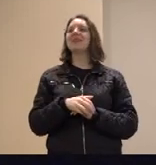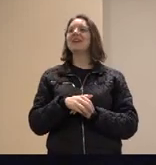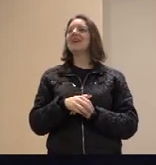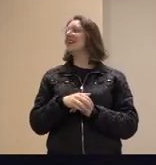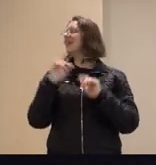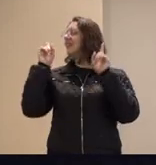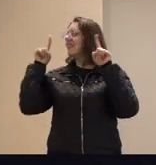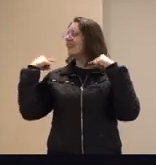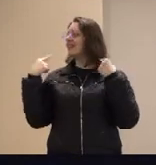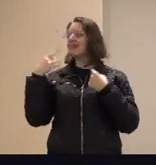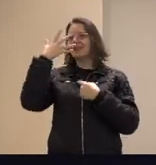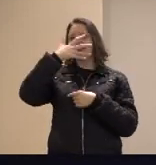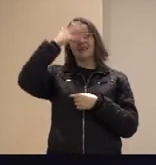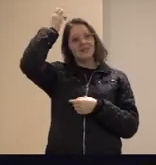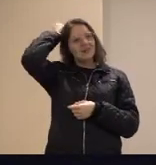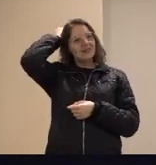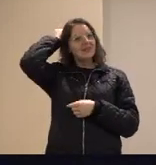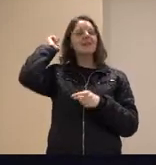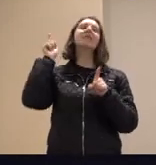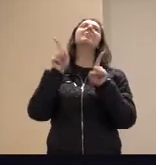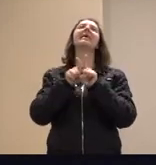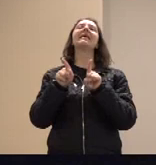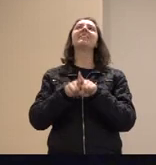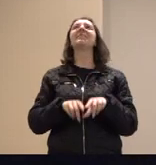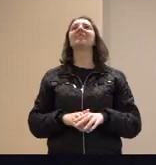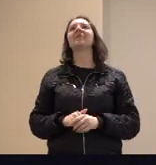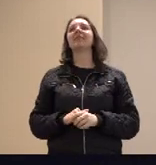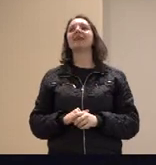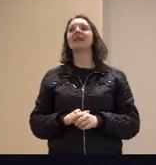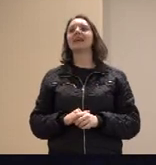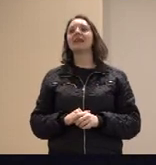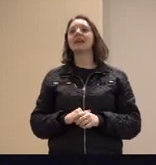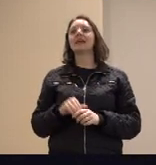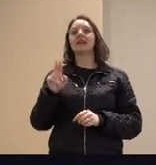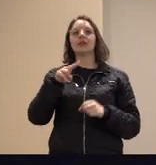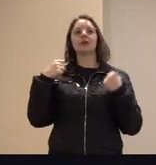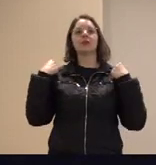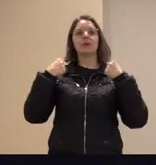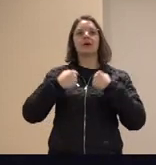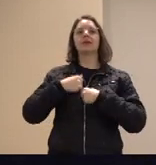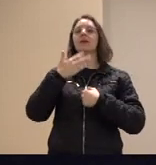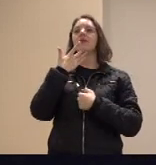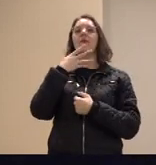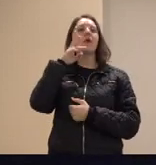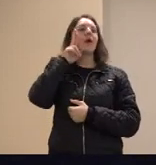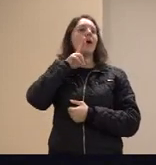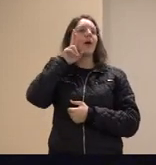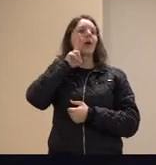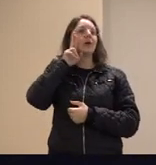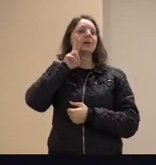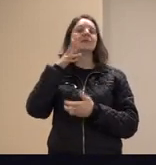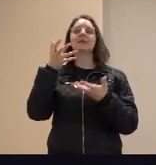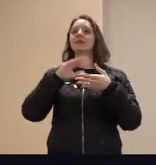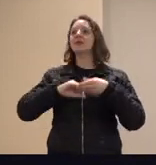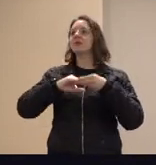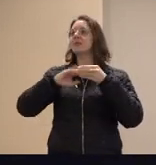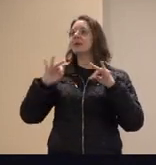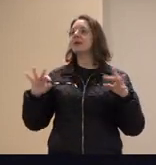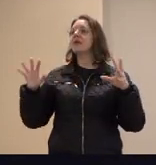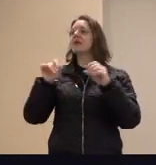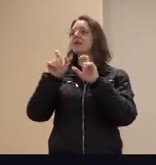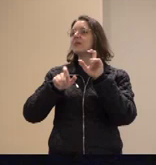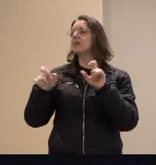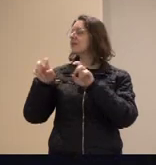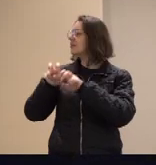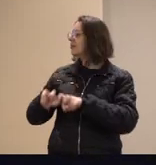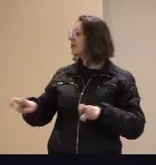Encaracolados e presos, então também não aparece, e com um casaco rosa. Eu quero cumprimentar todos os componentes aqui da